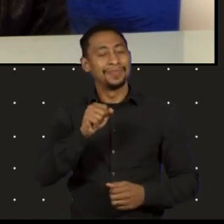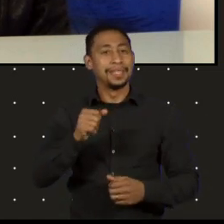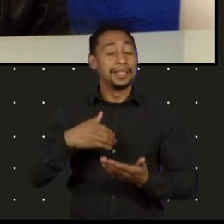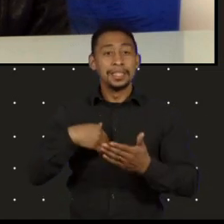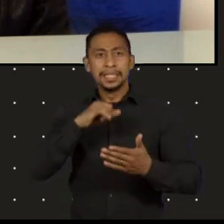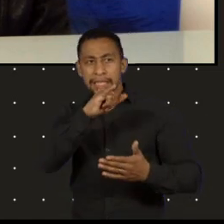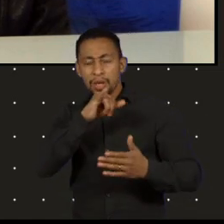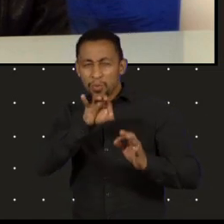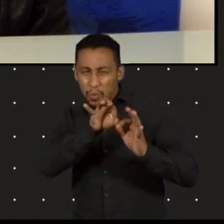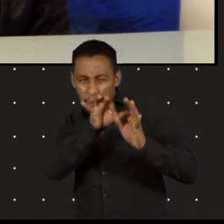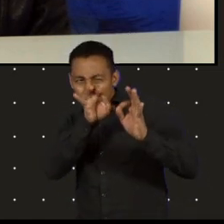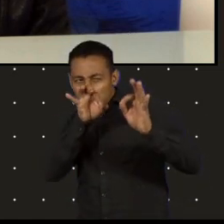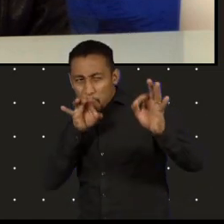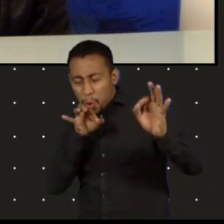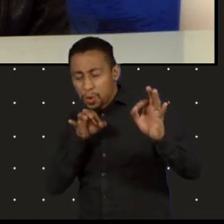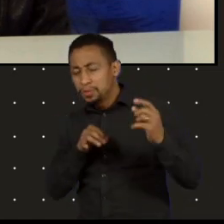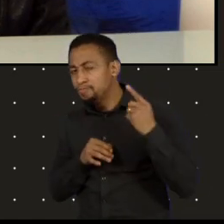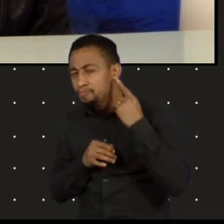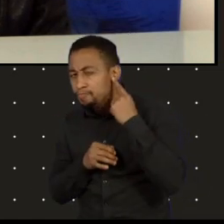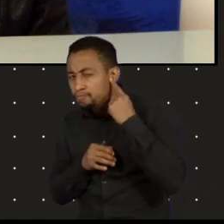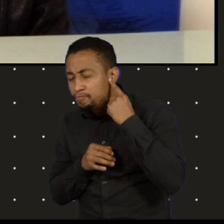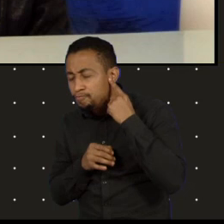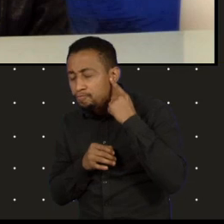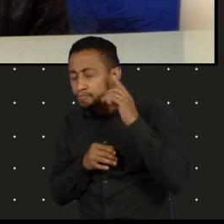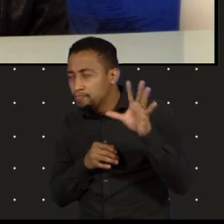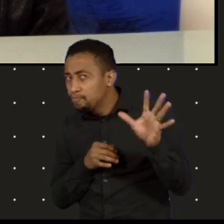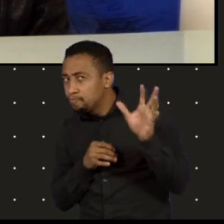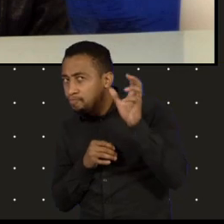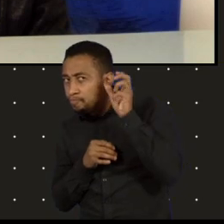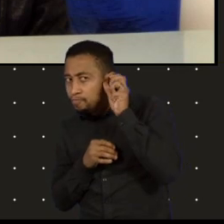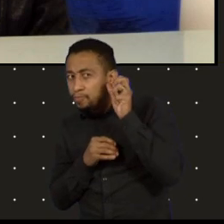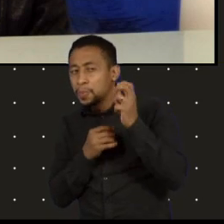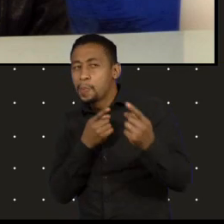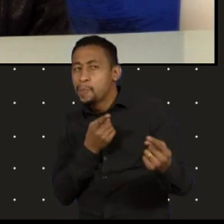de distância, pela potência, pelo timbre,